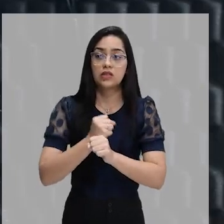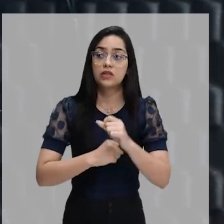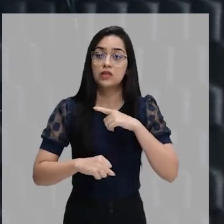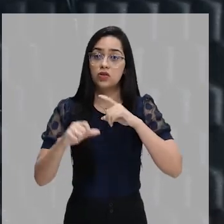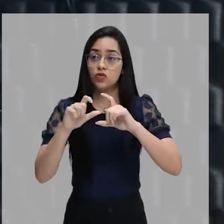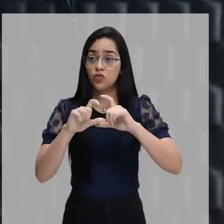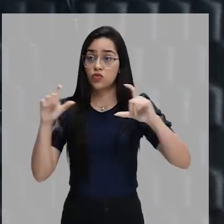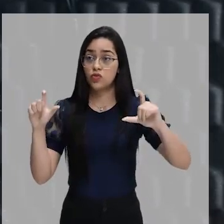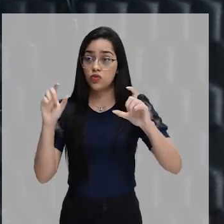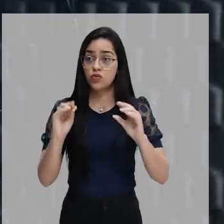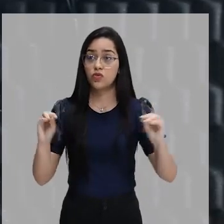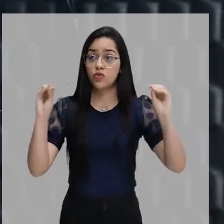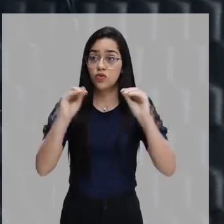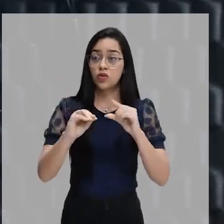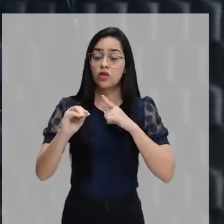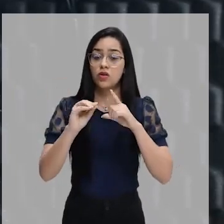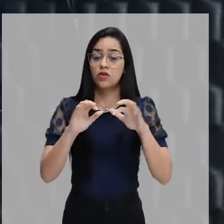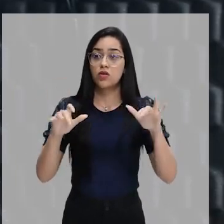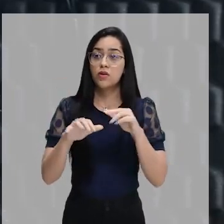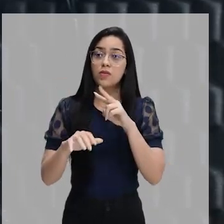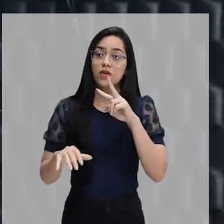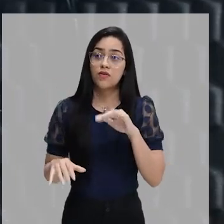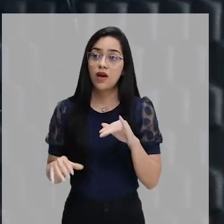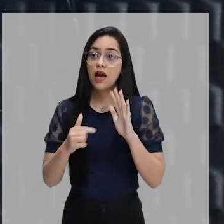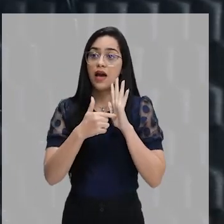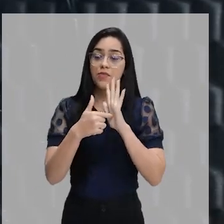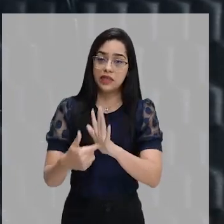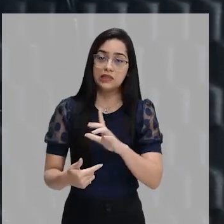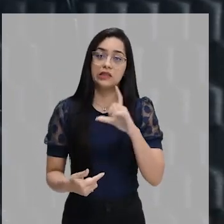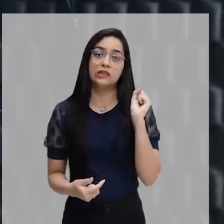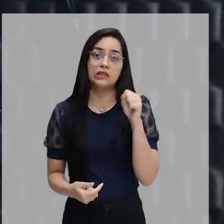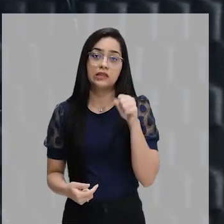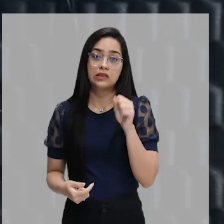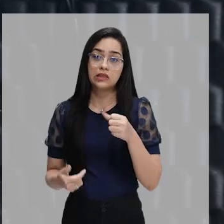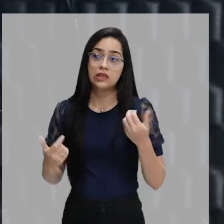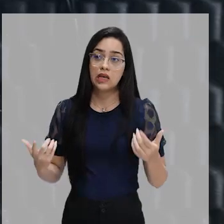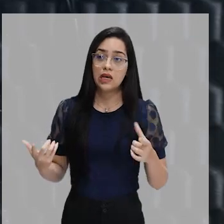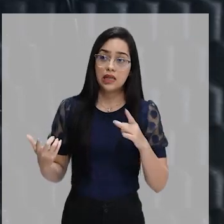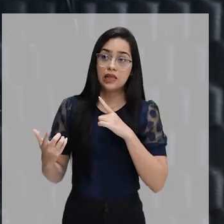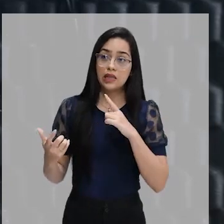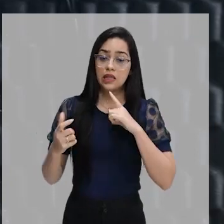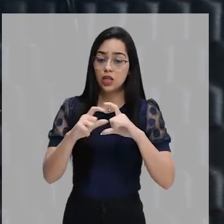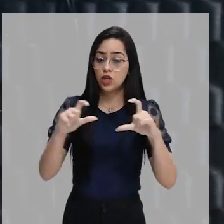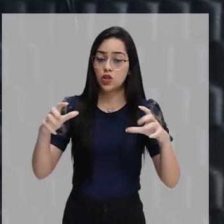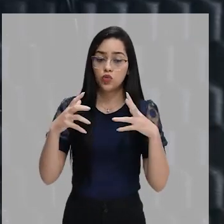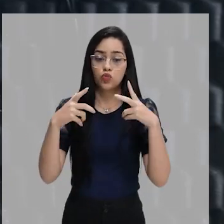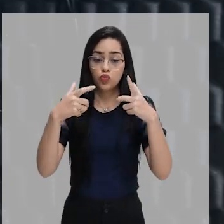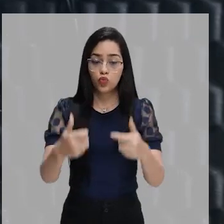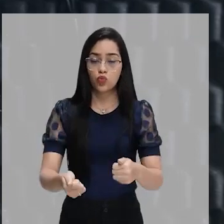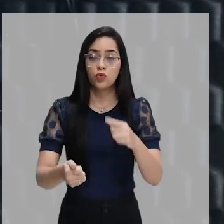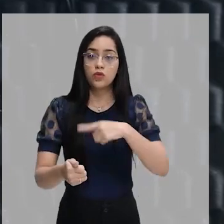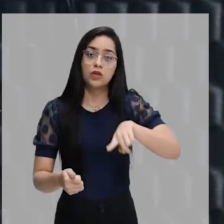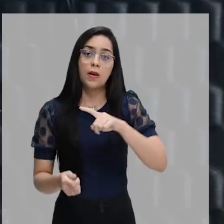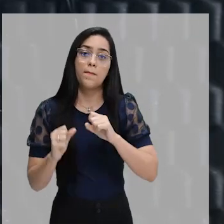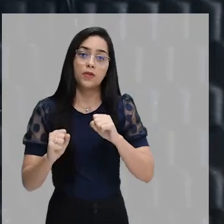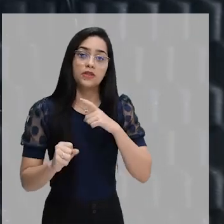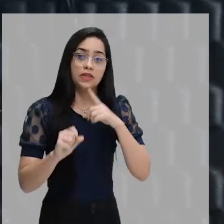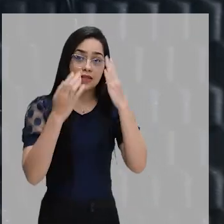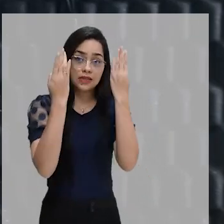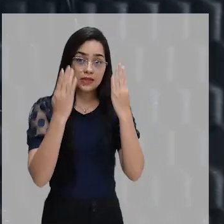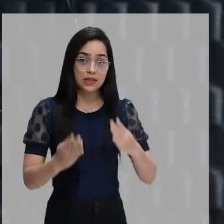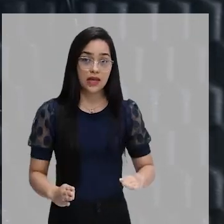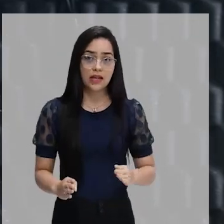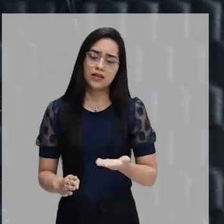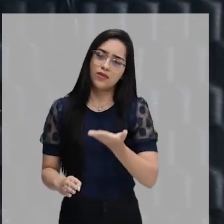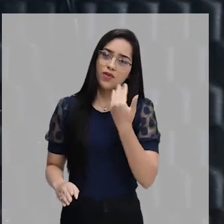um trecho, joga no site de busca e vai aparecer o trecho inteiro, tá bom? Para você fazer essa análise, tá